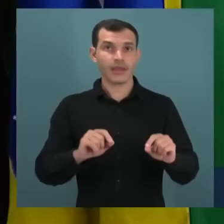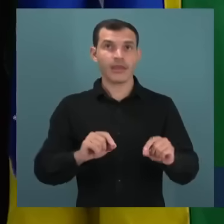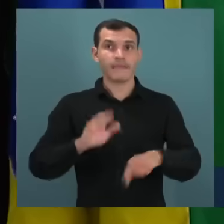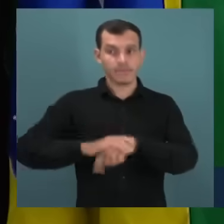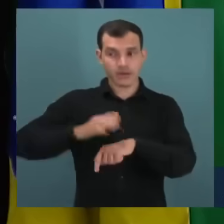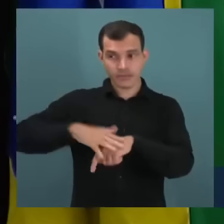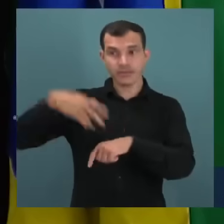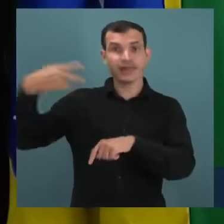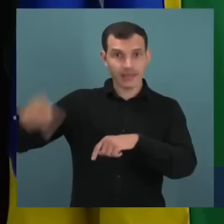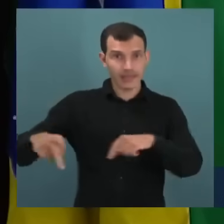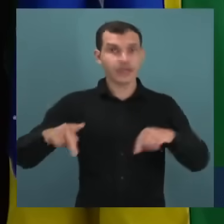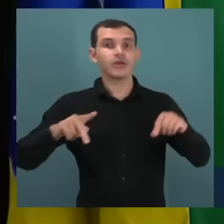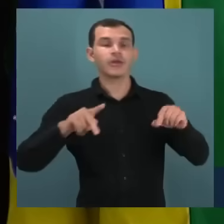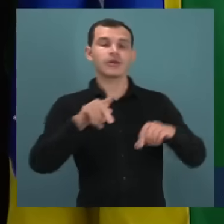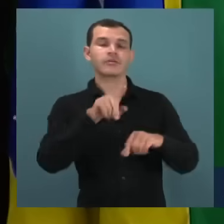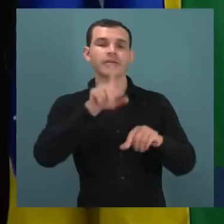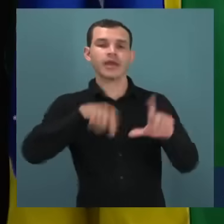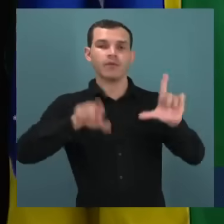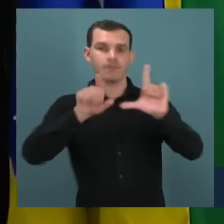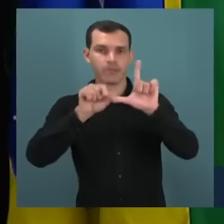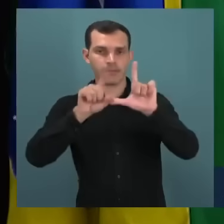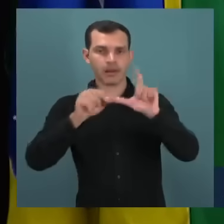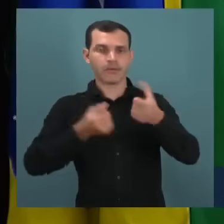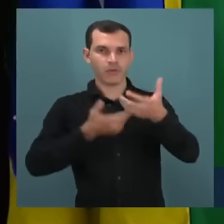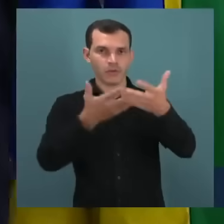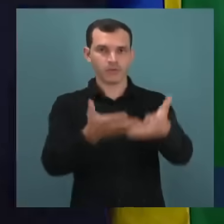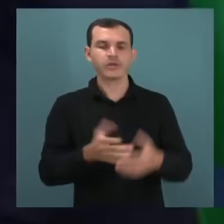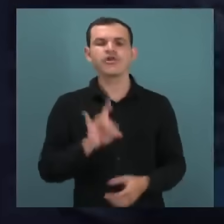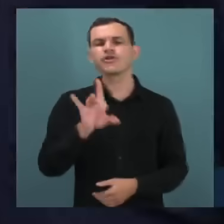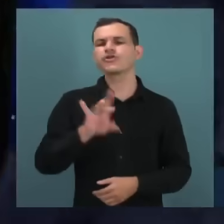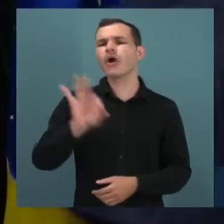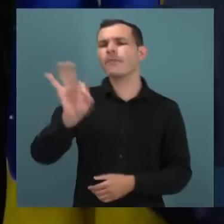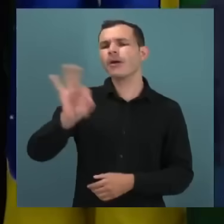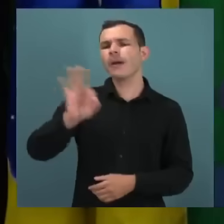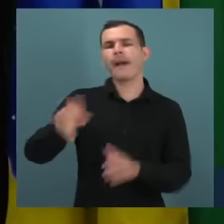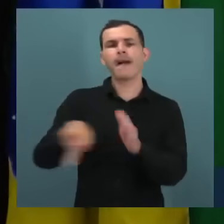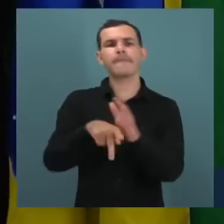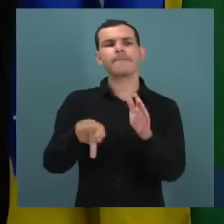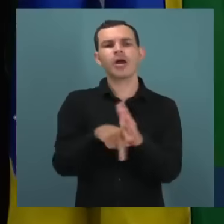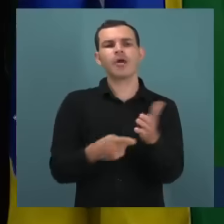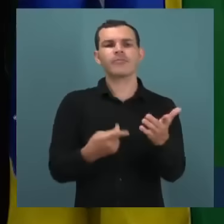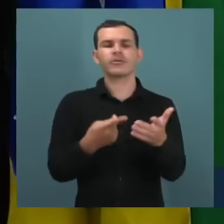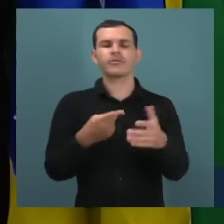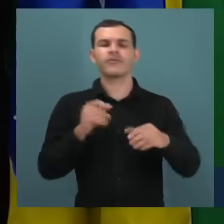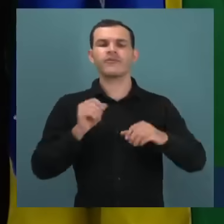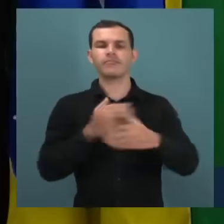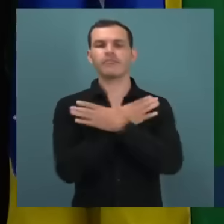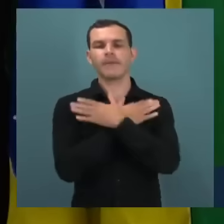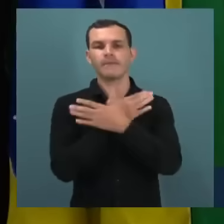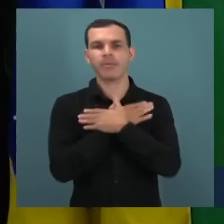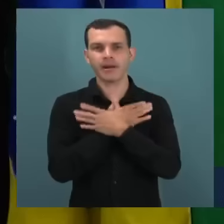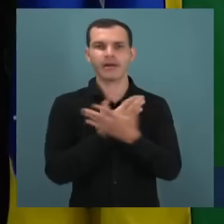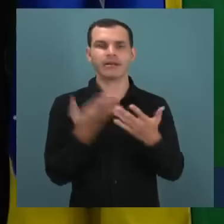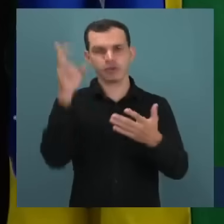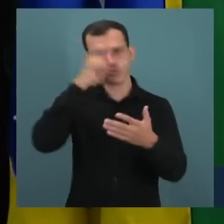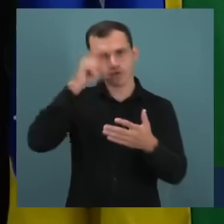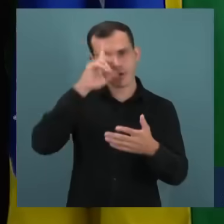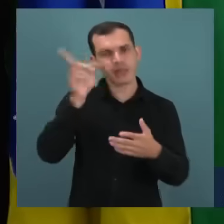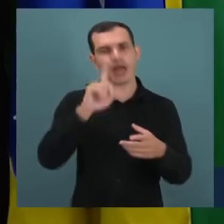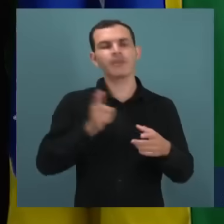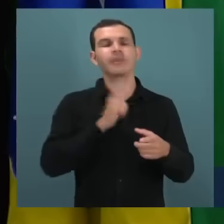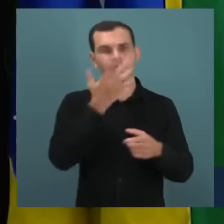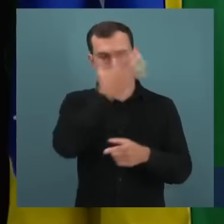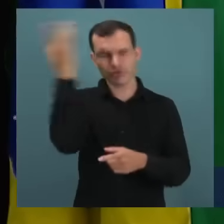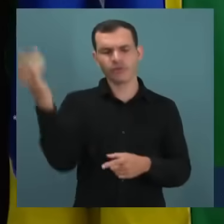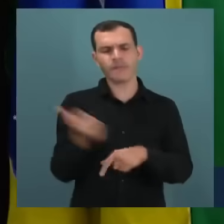Twitter. Não é só a menor taxa de desemprego da história, não é só a menor pobreza desde 2012. Além disso tudo, atingimos a melhor distribuição de